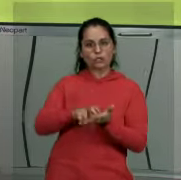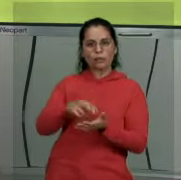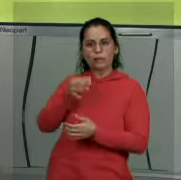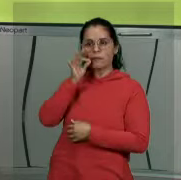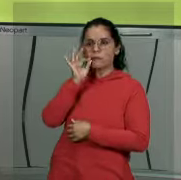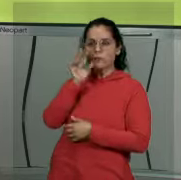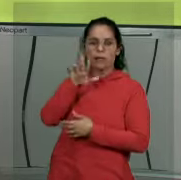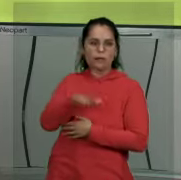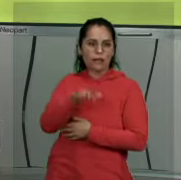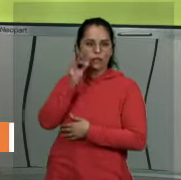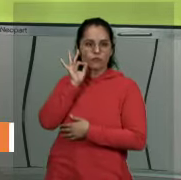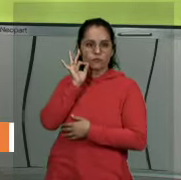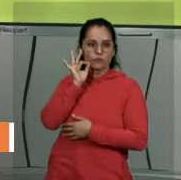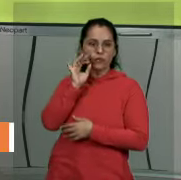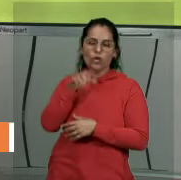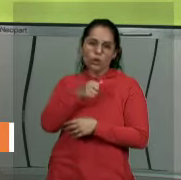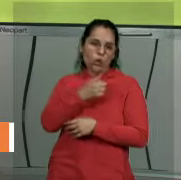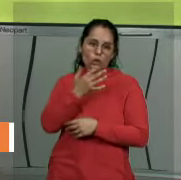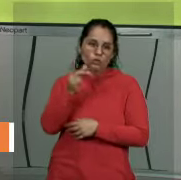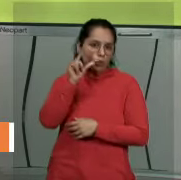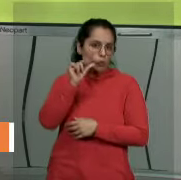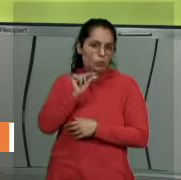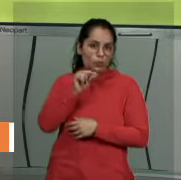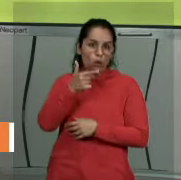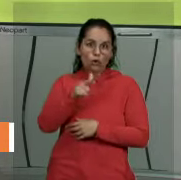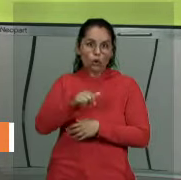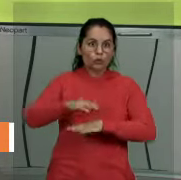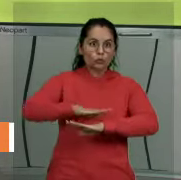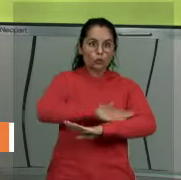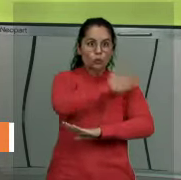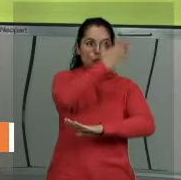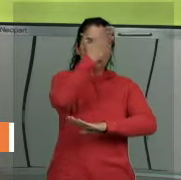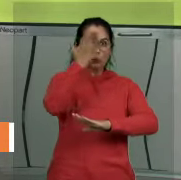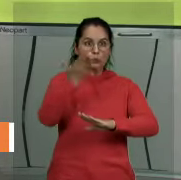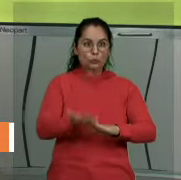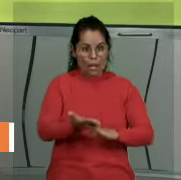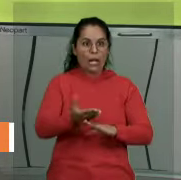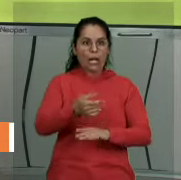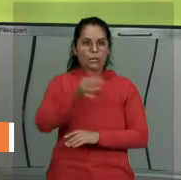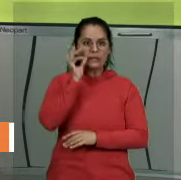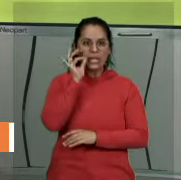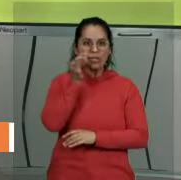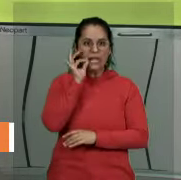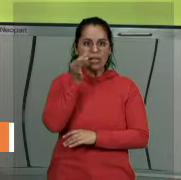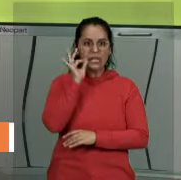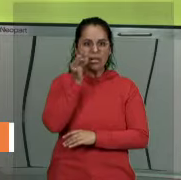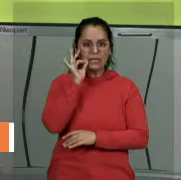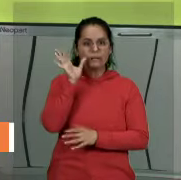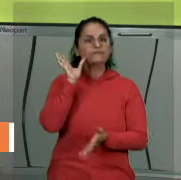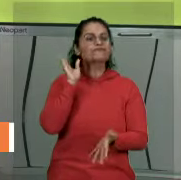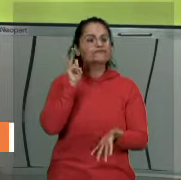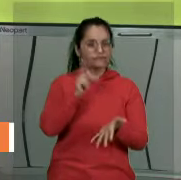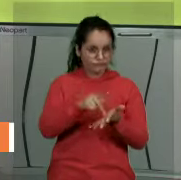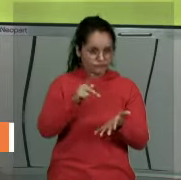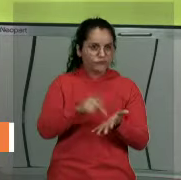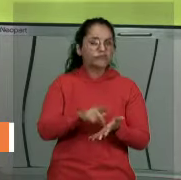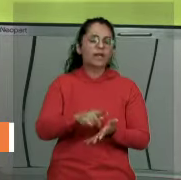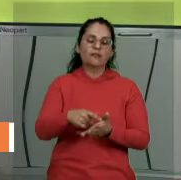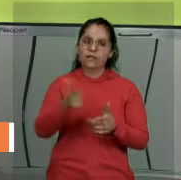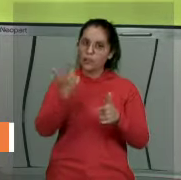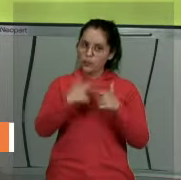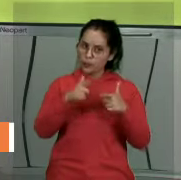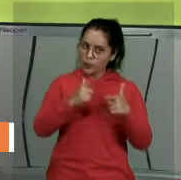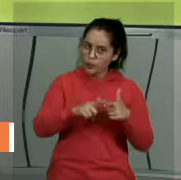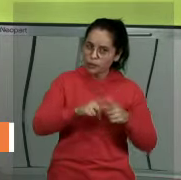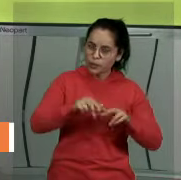de tarde, em doses, né? A outra coisa é você tomar 2 garrafas de café, 2 litros de café, realmente vai fazer uma